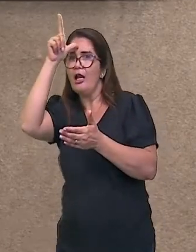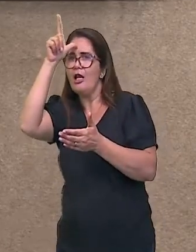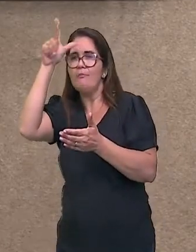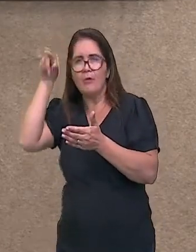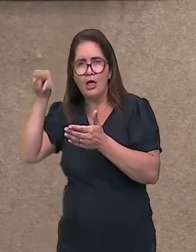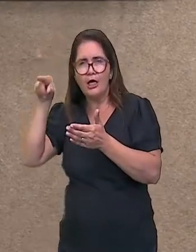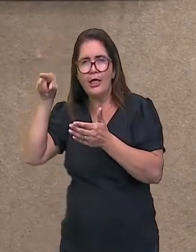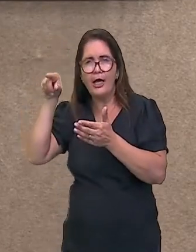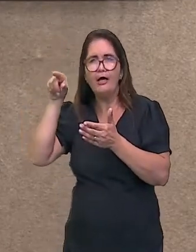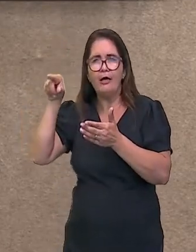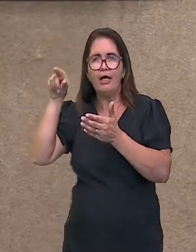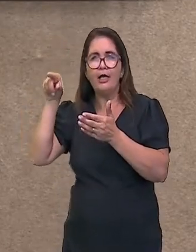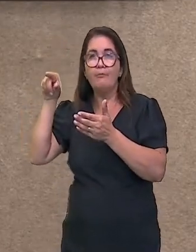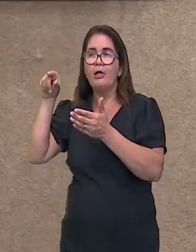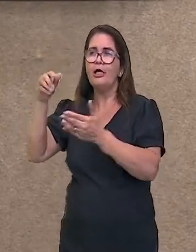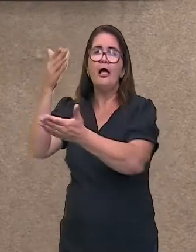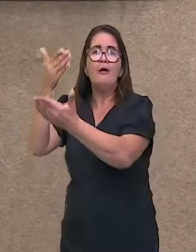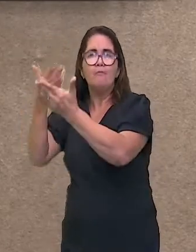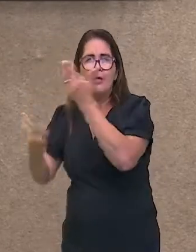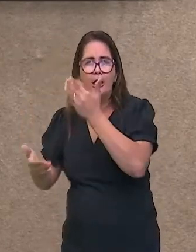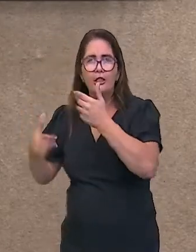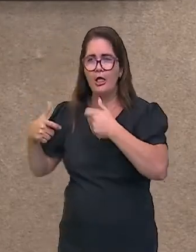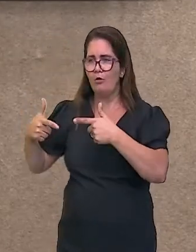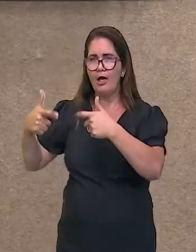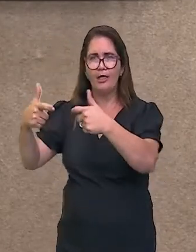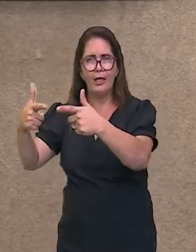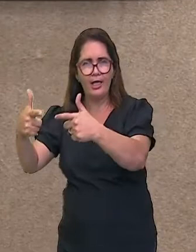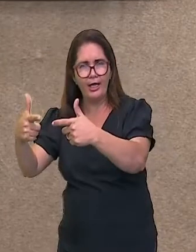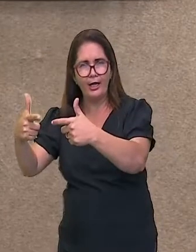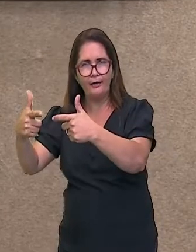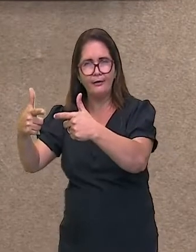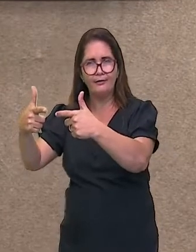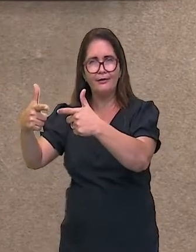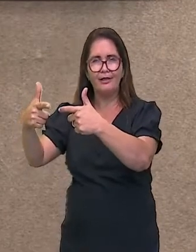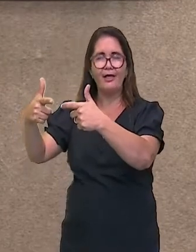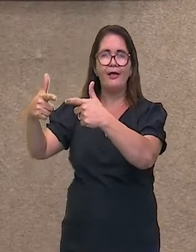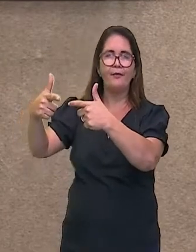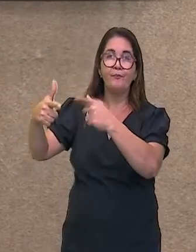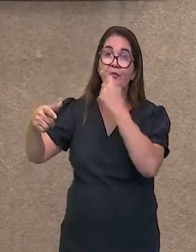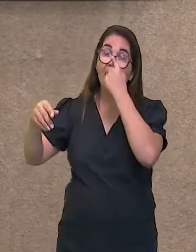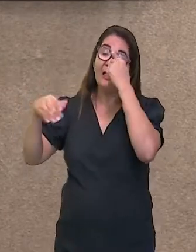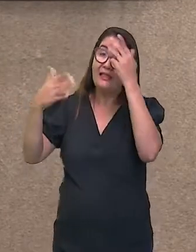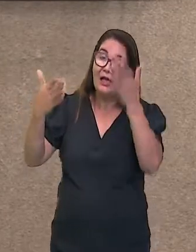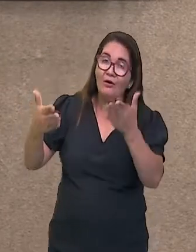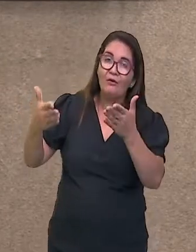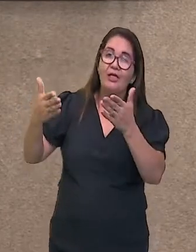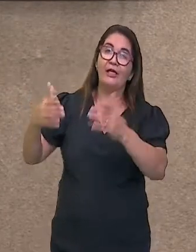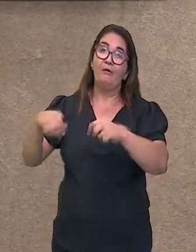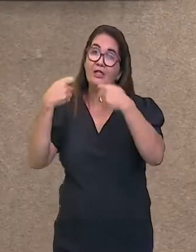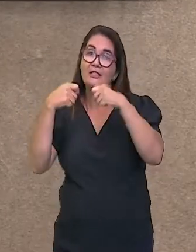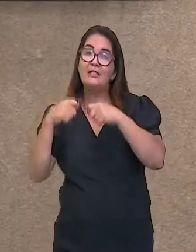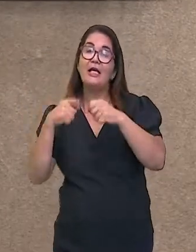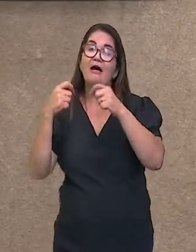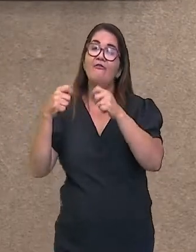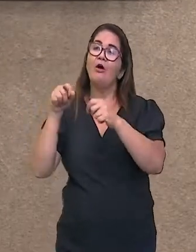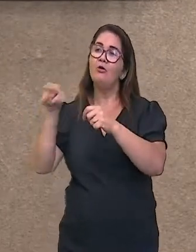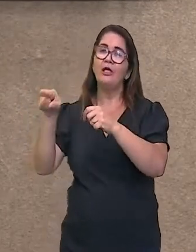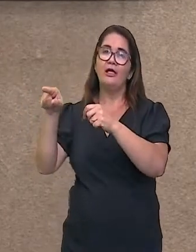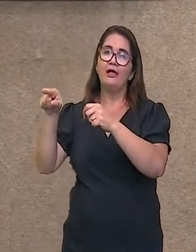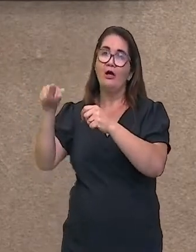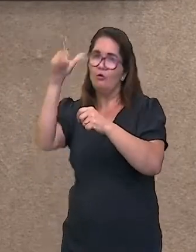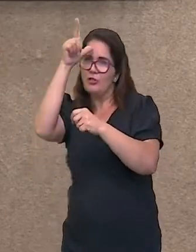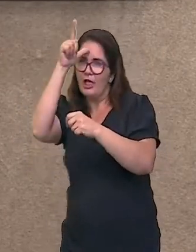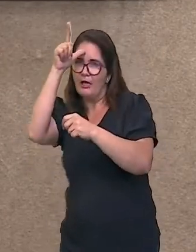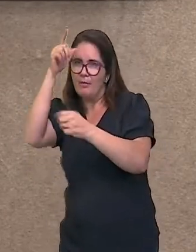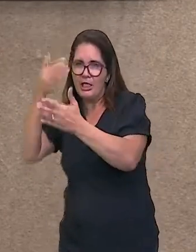haviam ratificado sua derrota em 1871. Mas dessa vez, os derrotados eram os